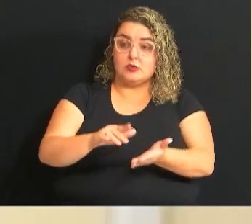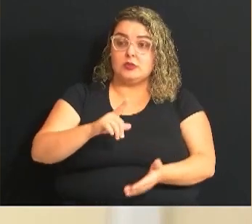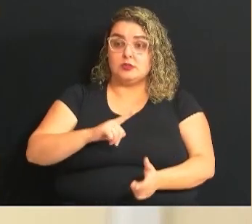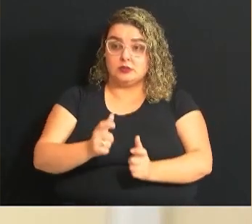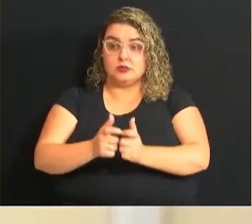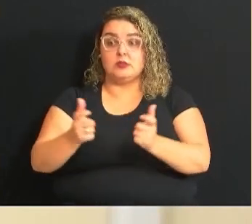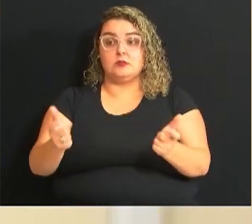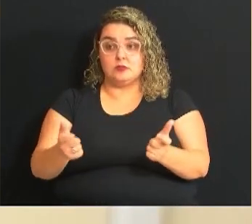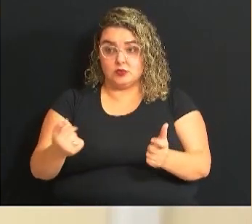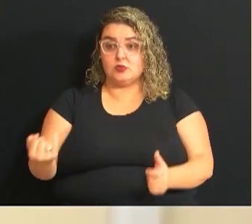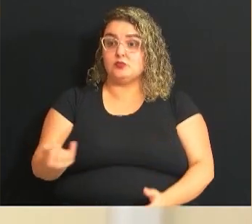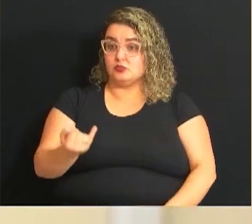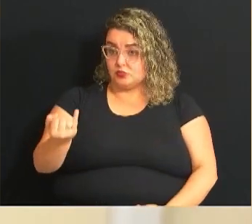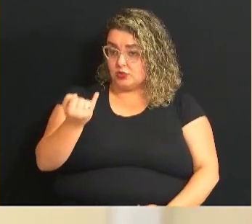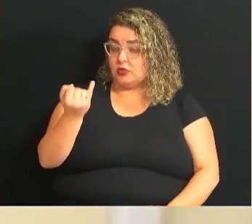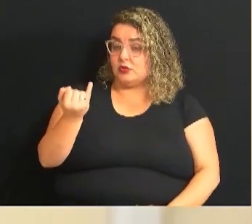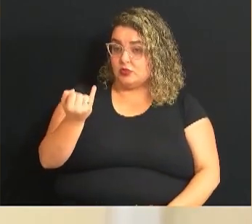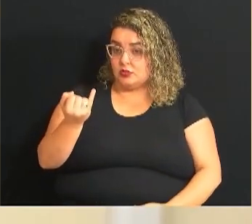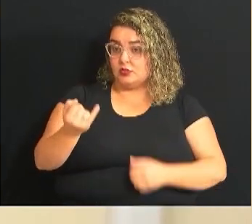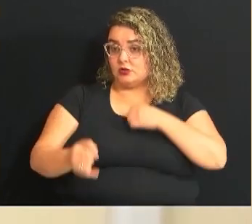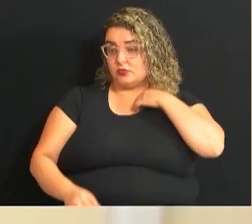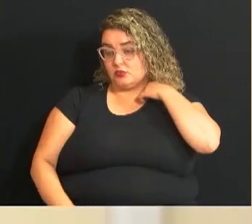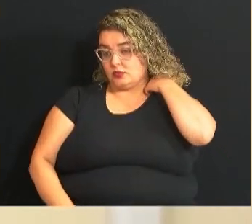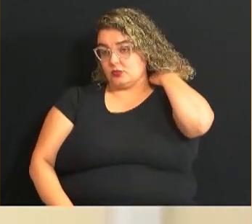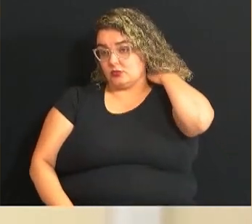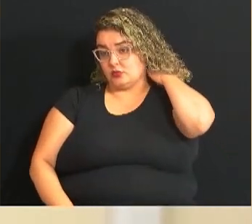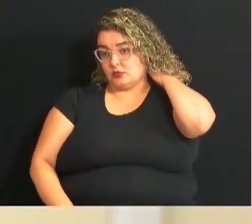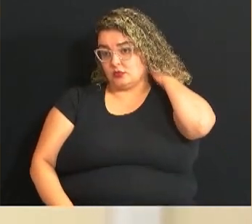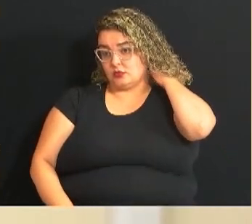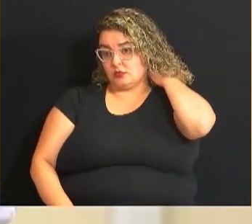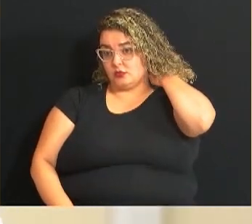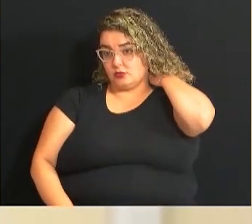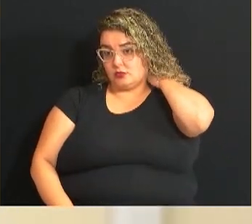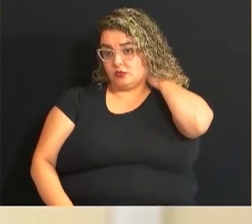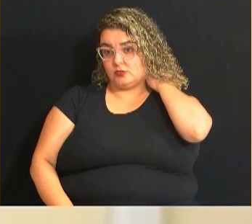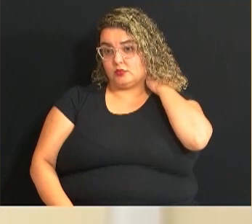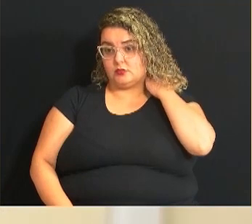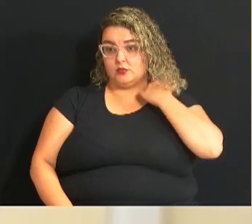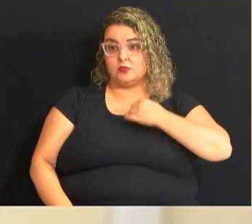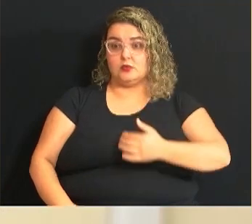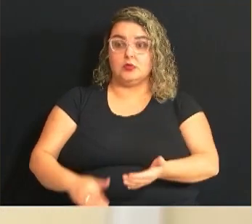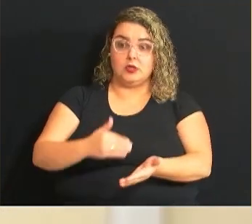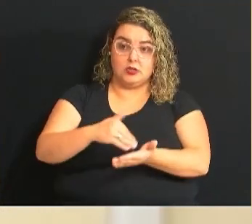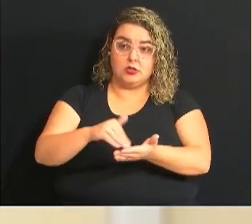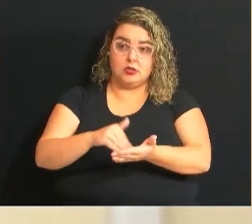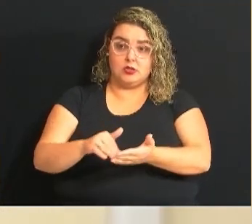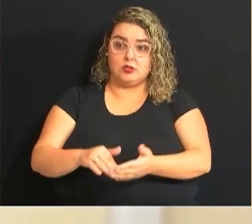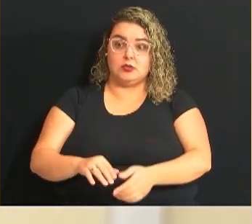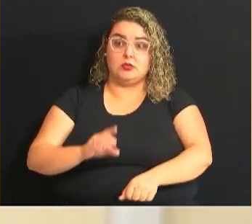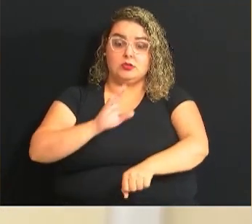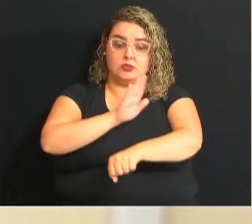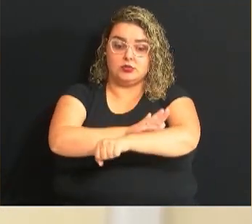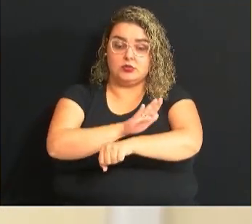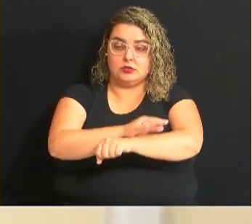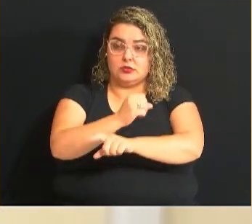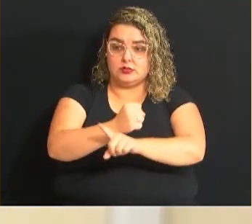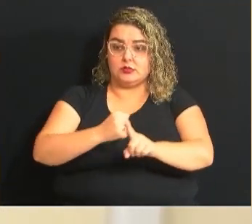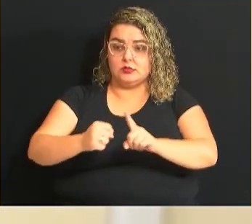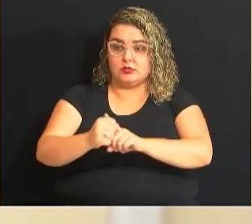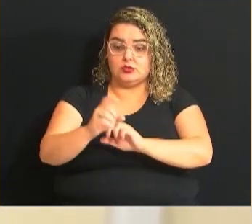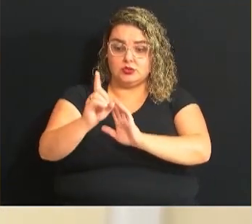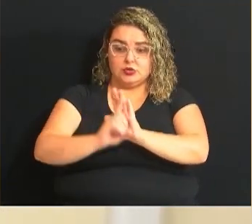aumento significativo da dotação é a Secretaria Municipal de Assistência, Direitos Humanos e